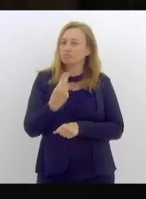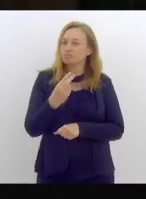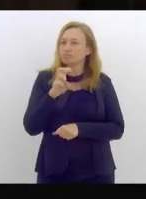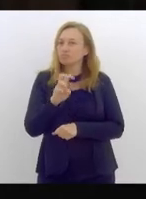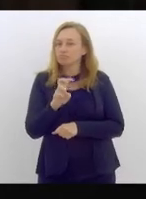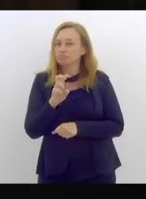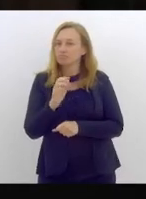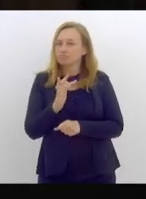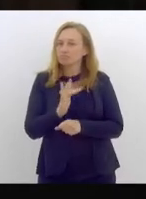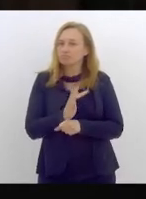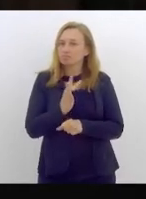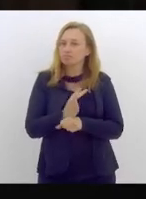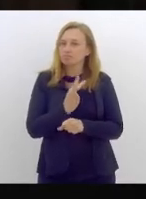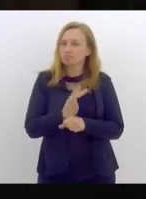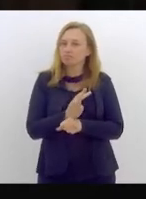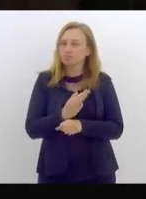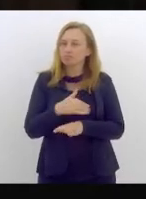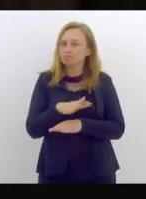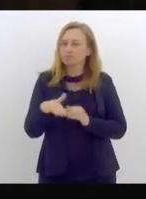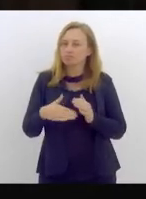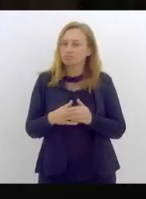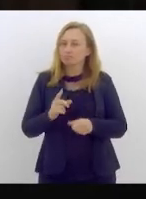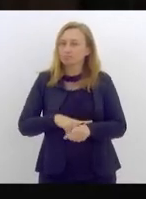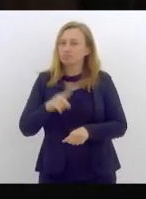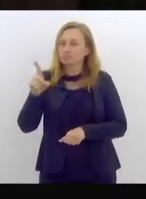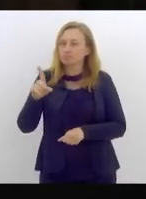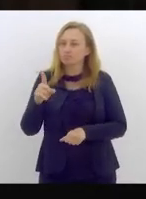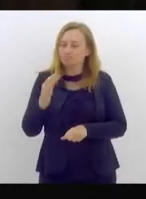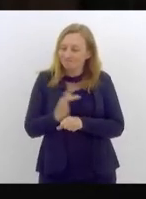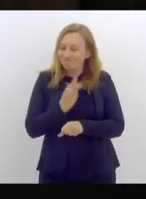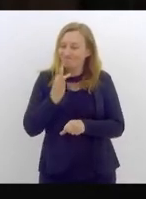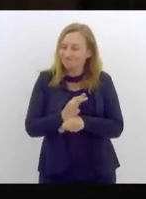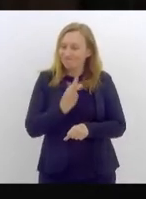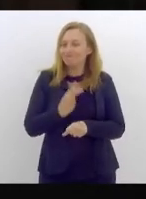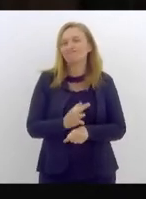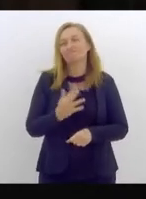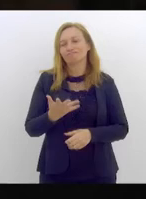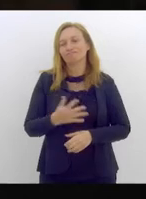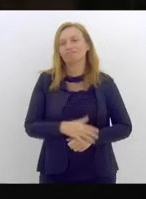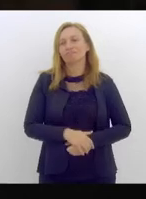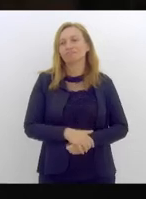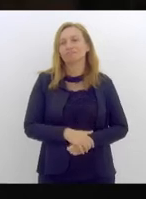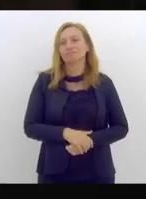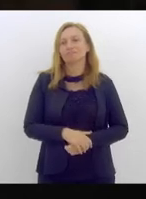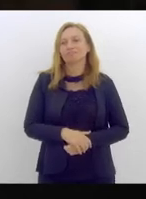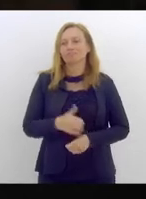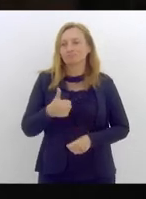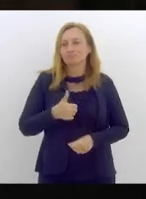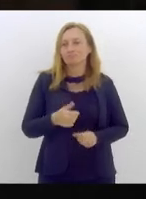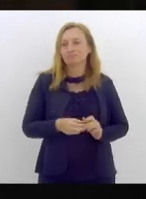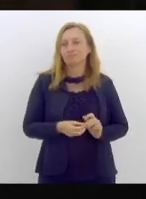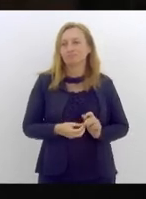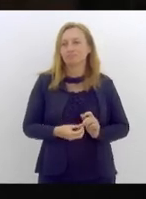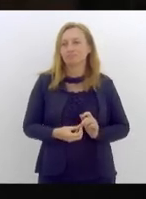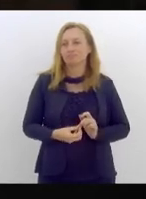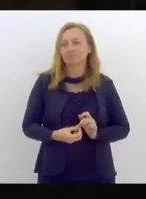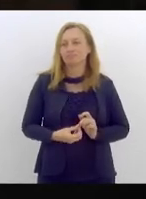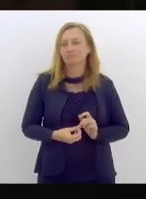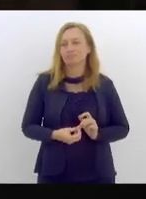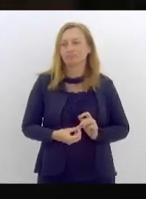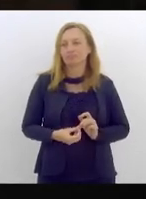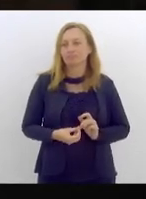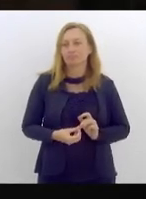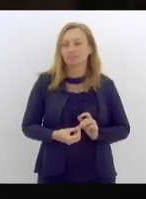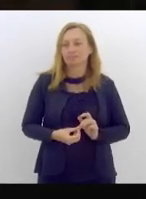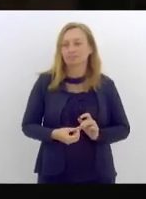do tempo todo que nós ficamos lá nós ficamos na resistência primeiro resistente porque